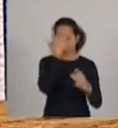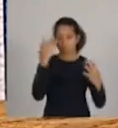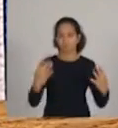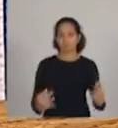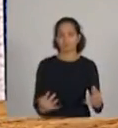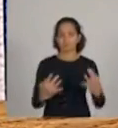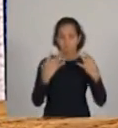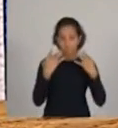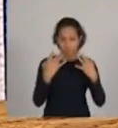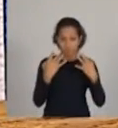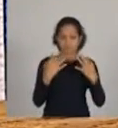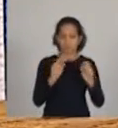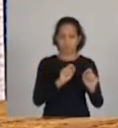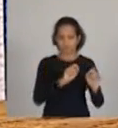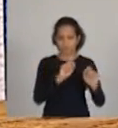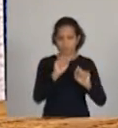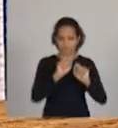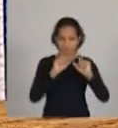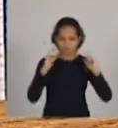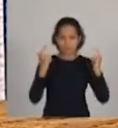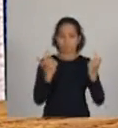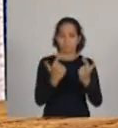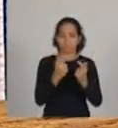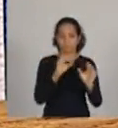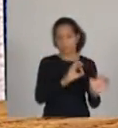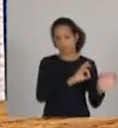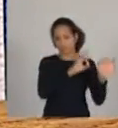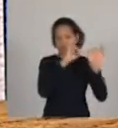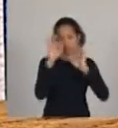pela TV Assembleia e demais canais